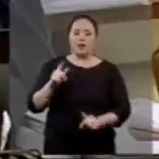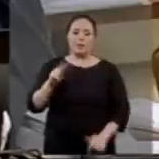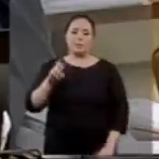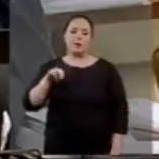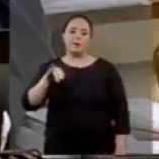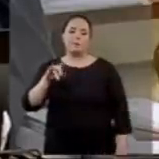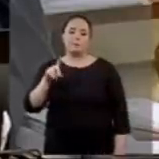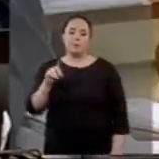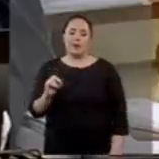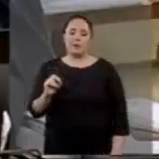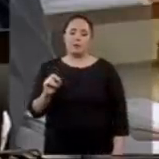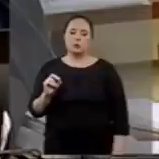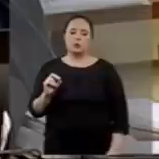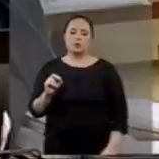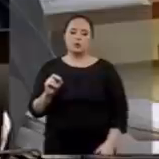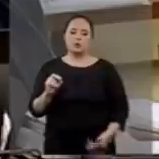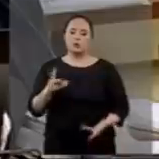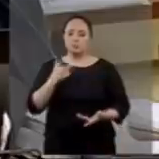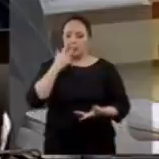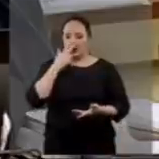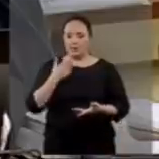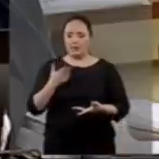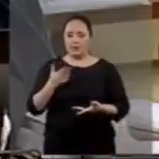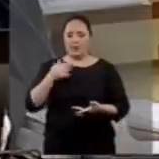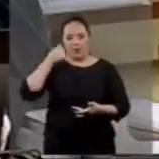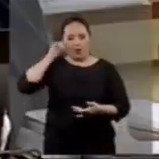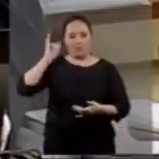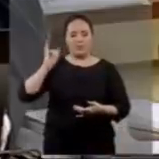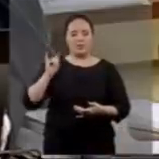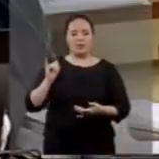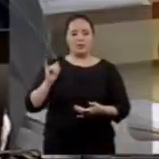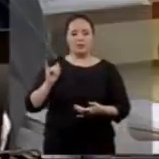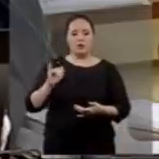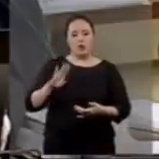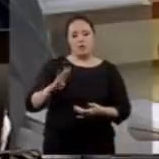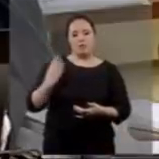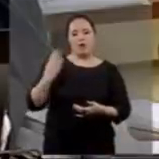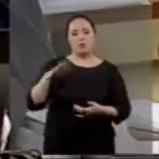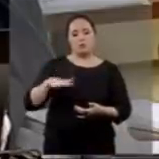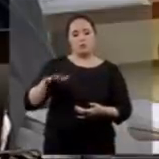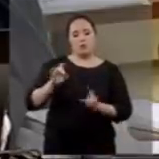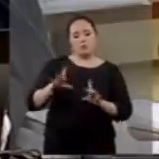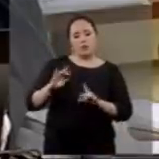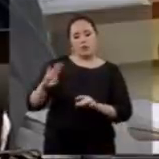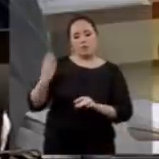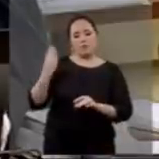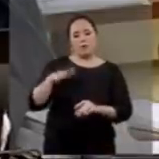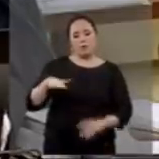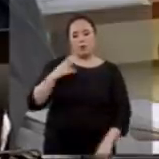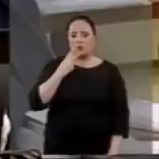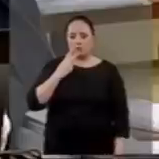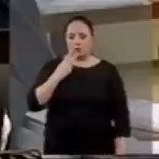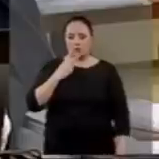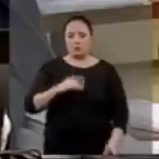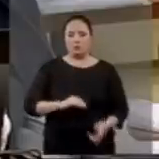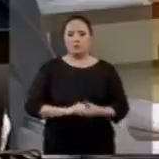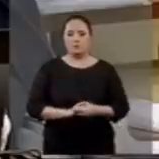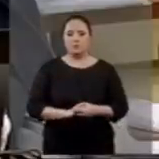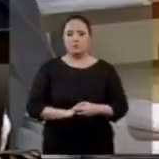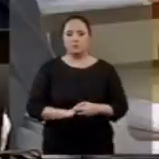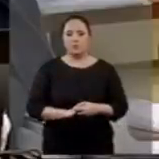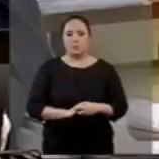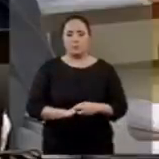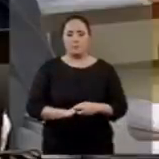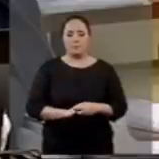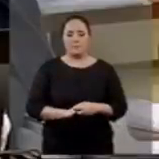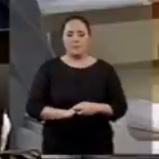a atuação de sonegadores de mercado tão competitivo como só esse é o mercado fumo. E aqui,